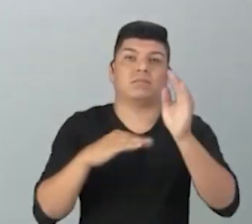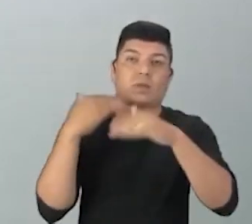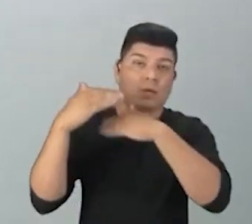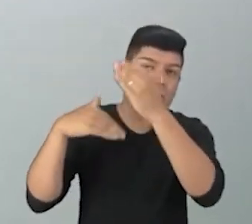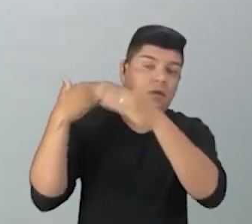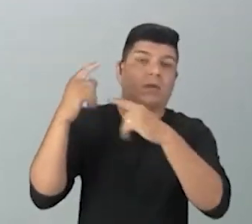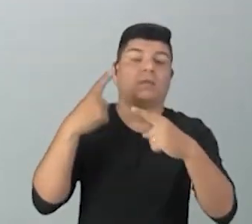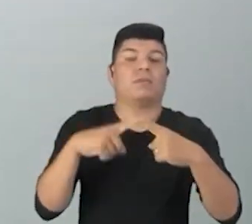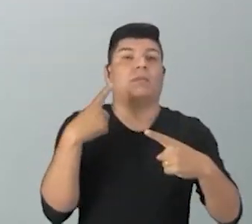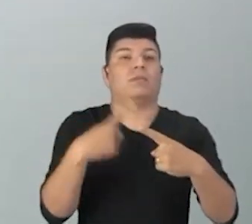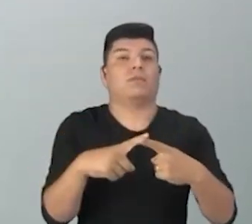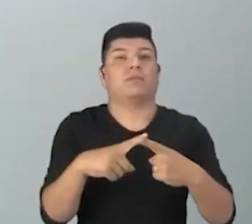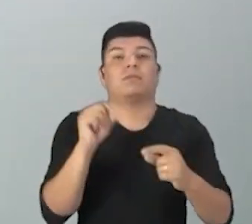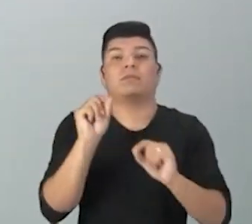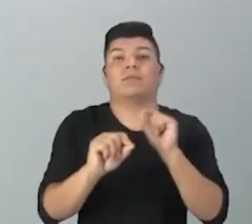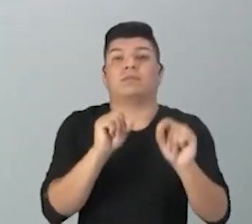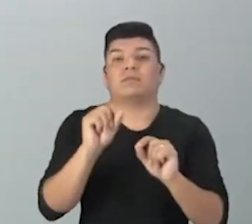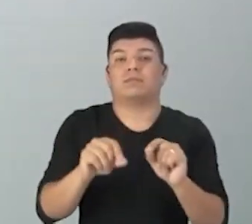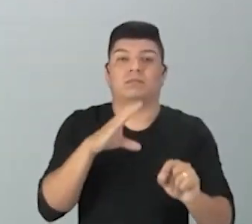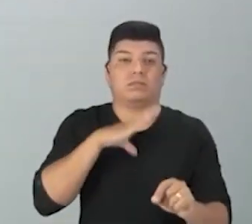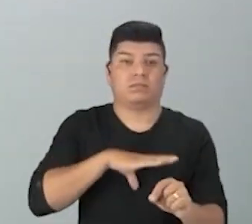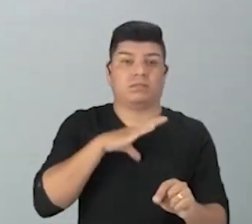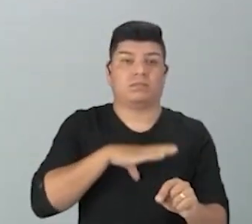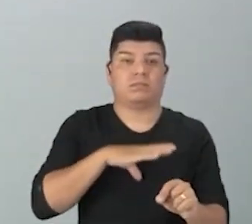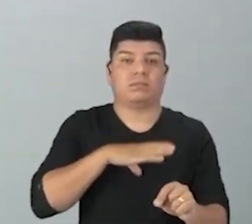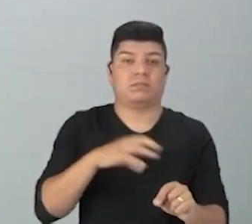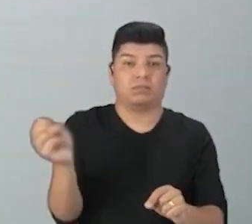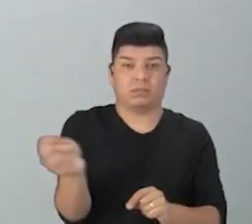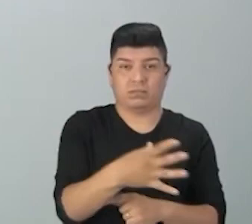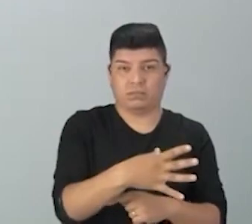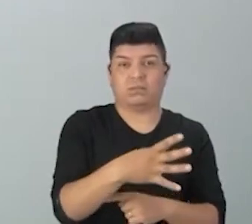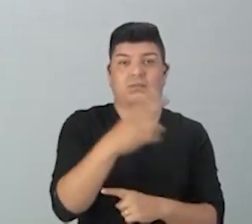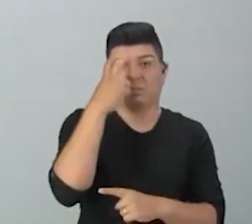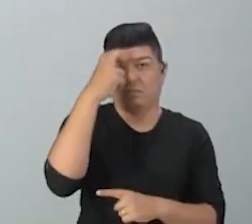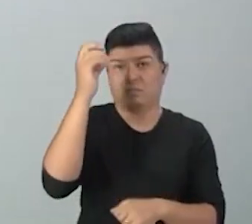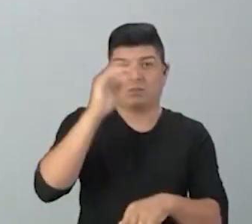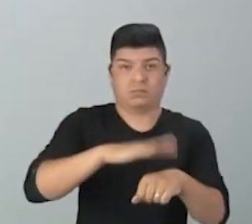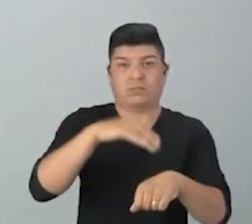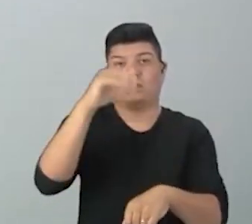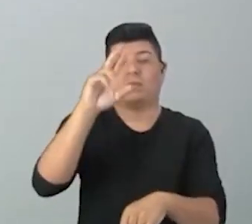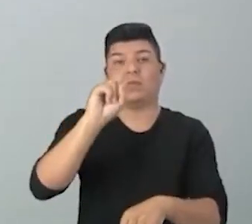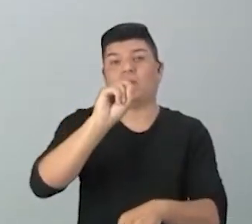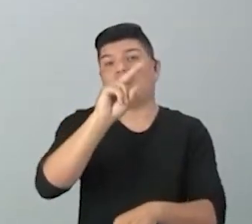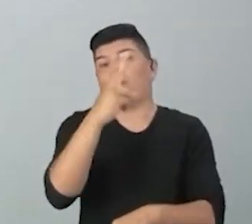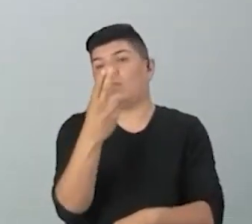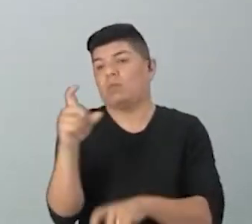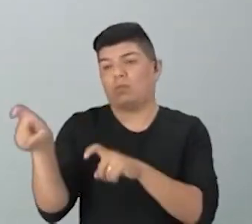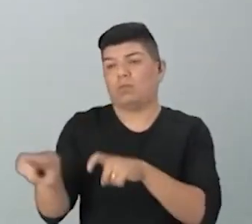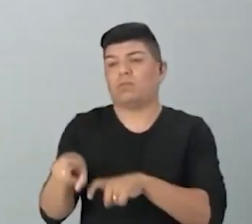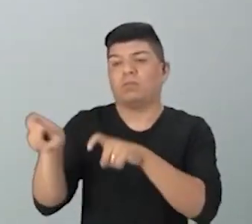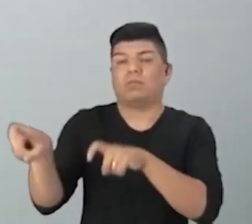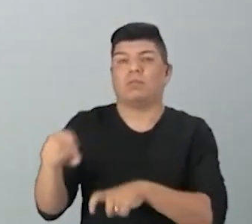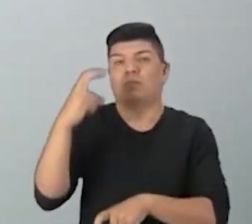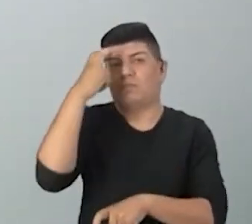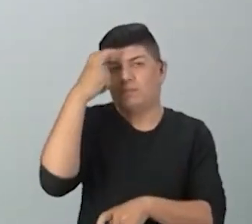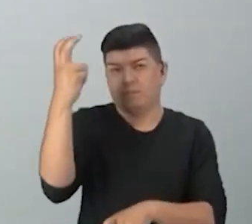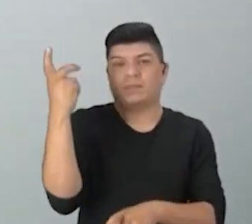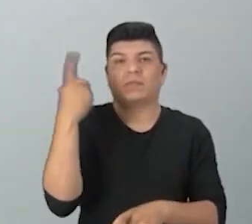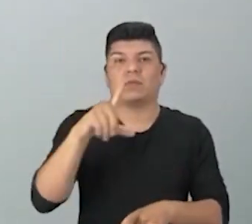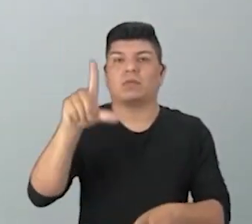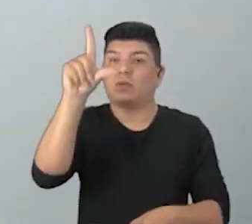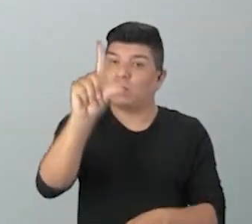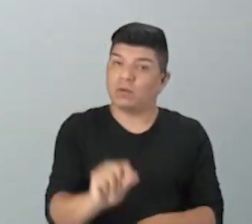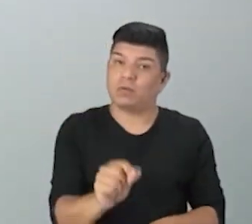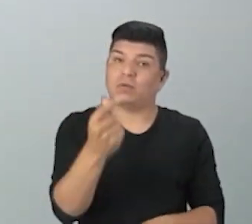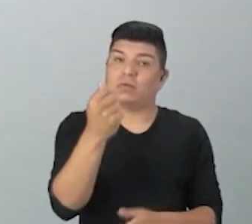avançadas por quê Porque tá otimizando cidade nós modernas cidades mais inteligentes ou campo também Inteligente você tá consegue